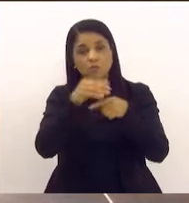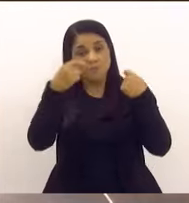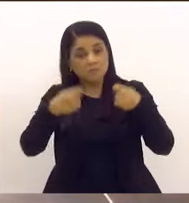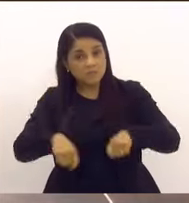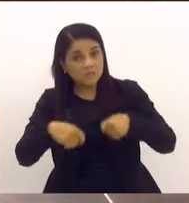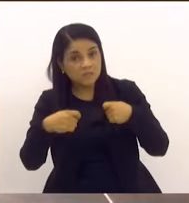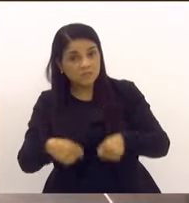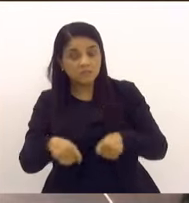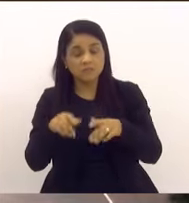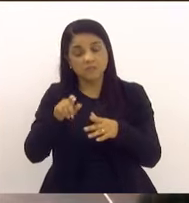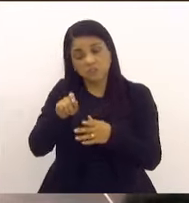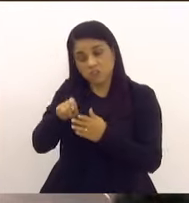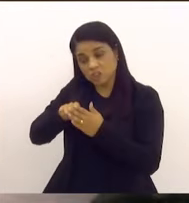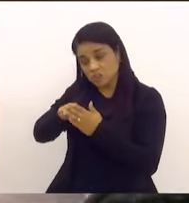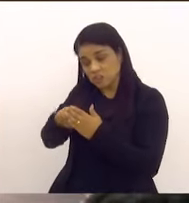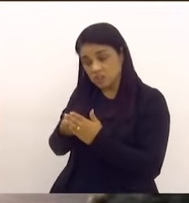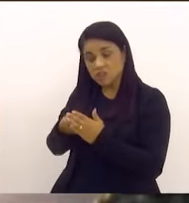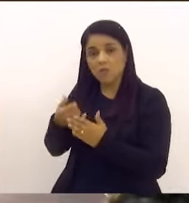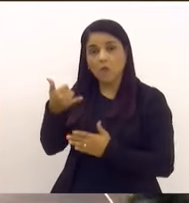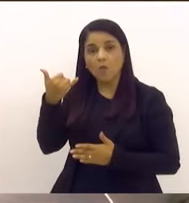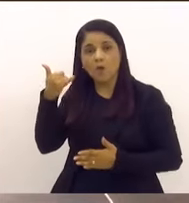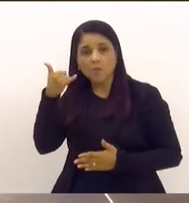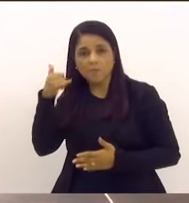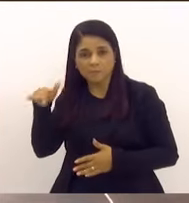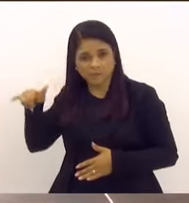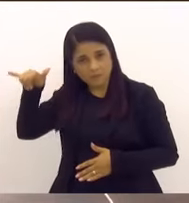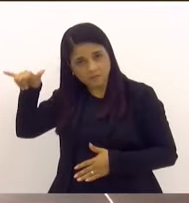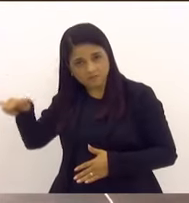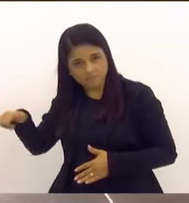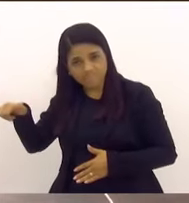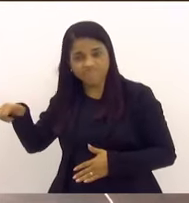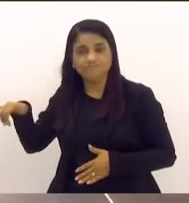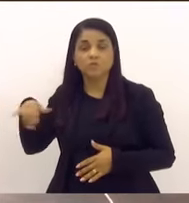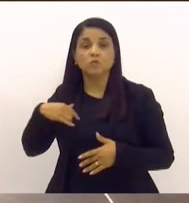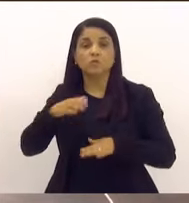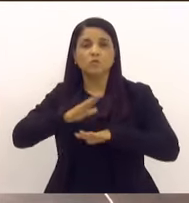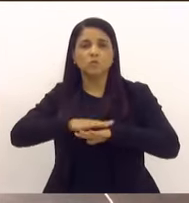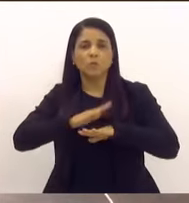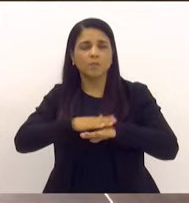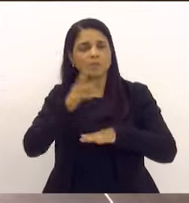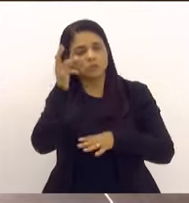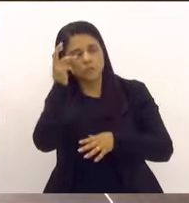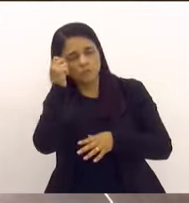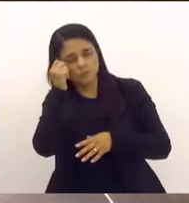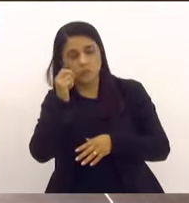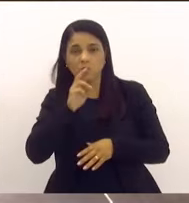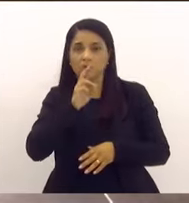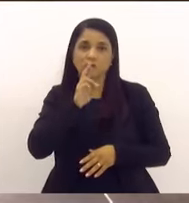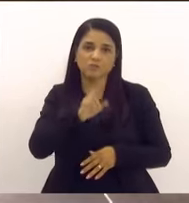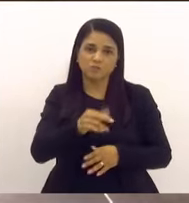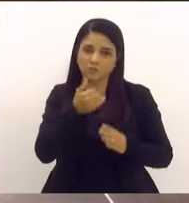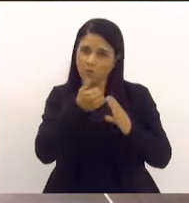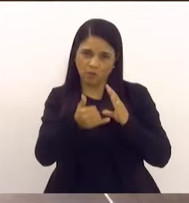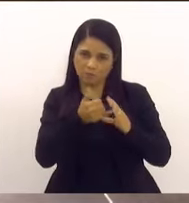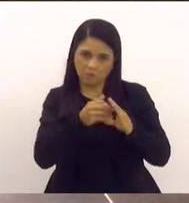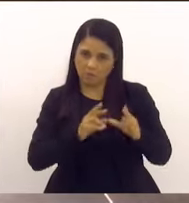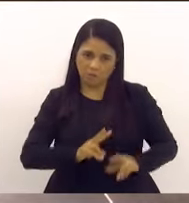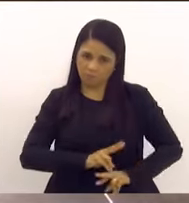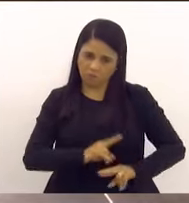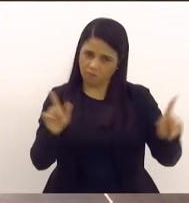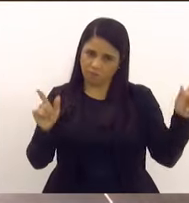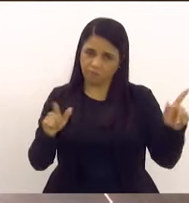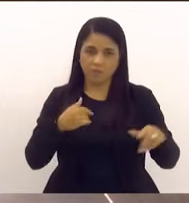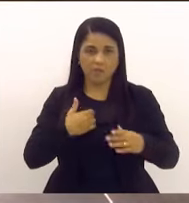dormir, desligar esses aparelhos, que ninguém, no momento do sono e do descanso, vai responder o WhatsApp, nem